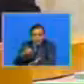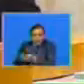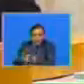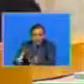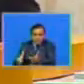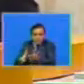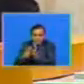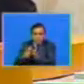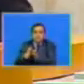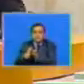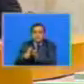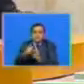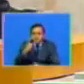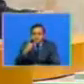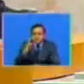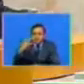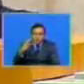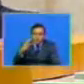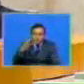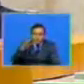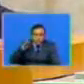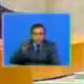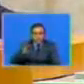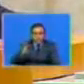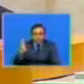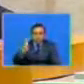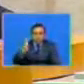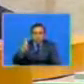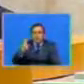de reais por ano.